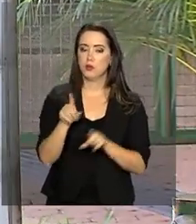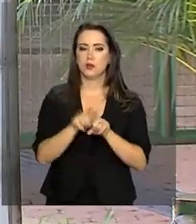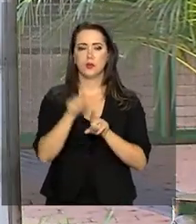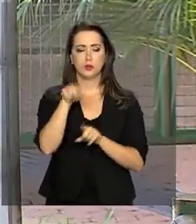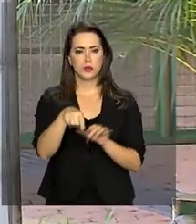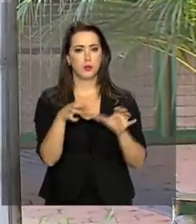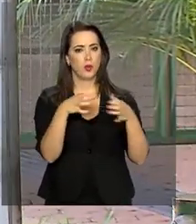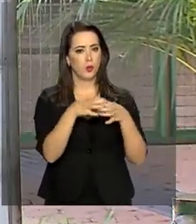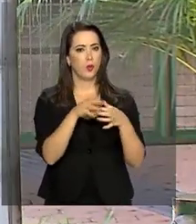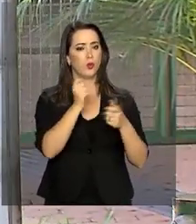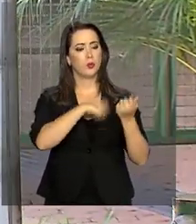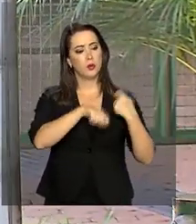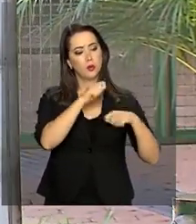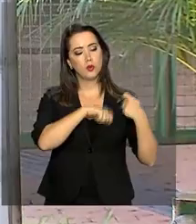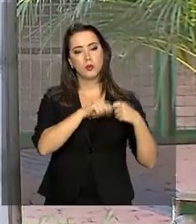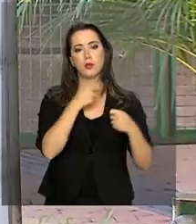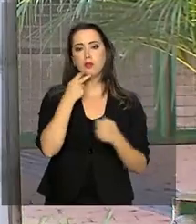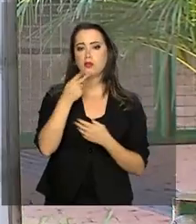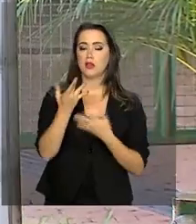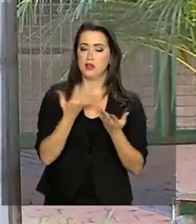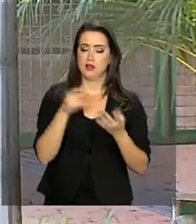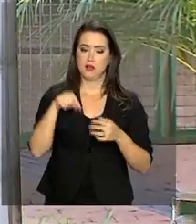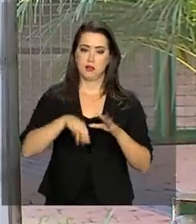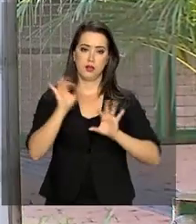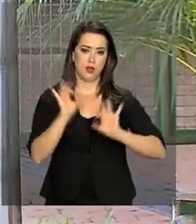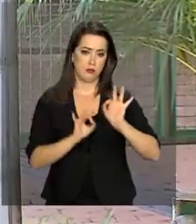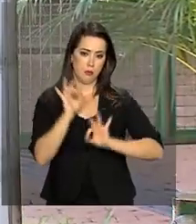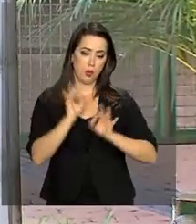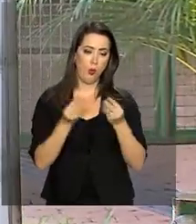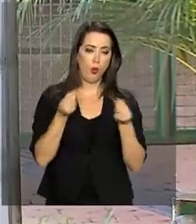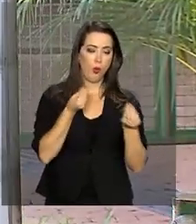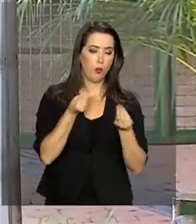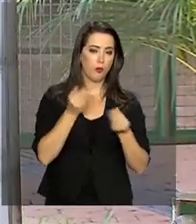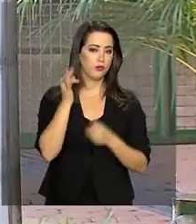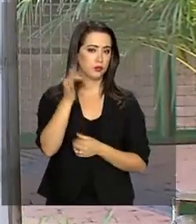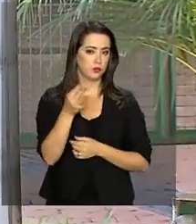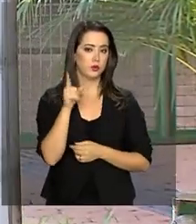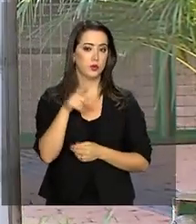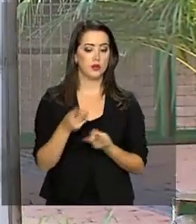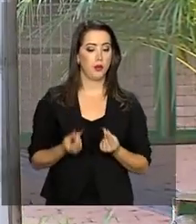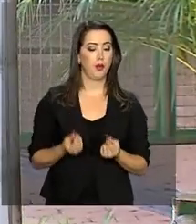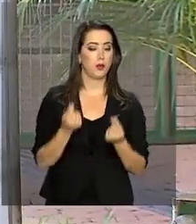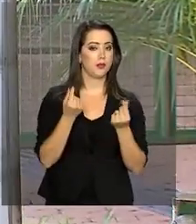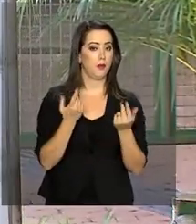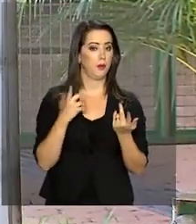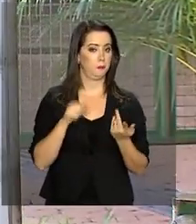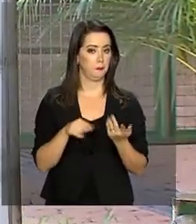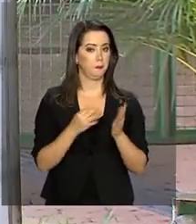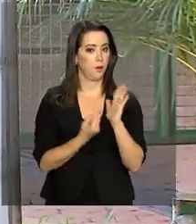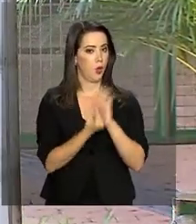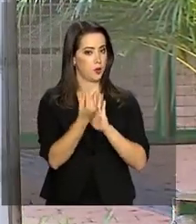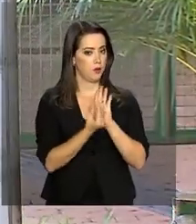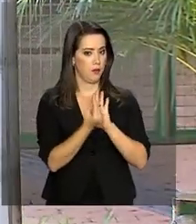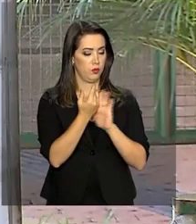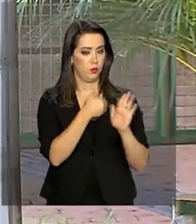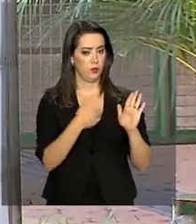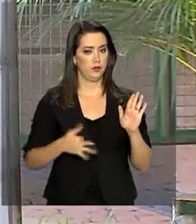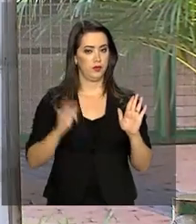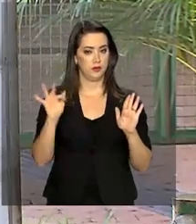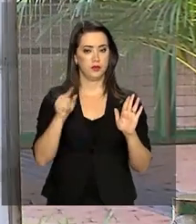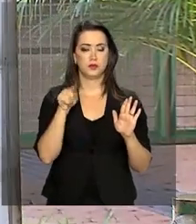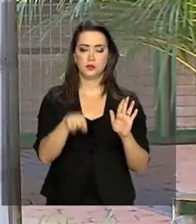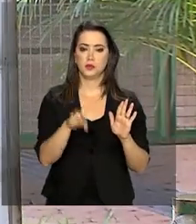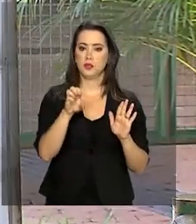Conversaram sobre estrutura aqui no gabinete de transição e também orçamento. Esteves Colnago falou, inclusive, sobre